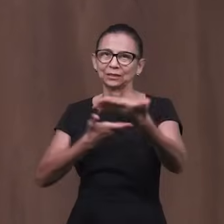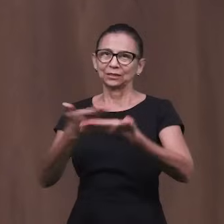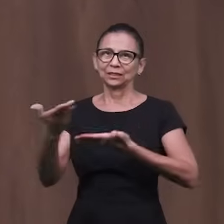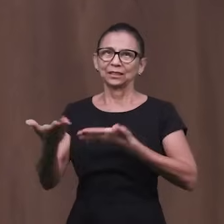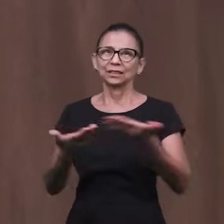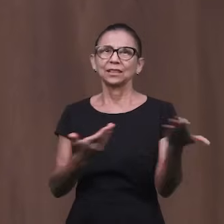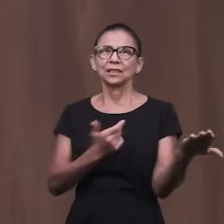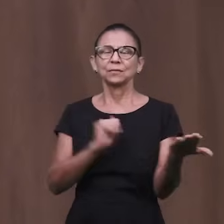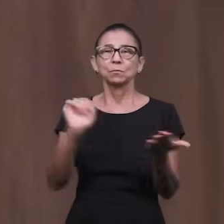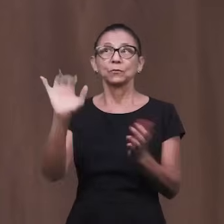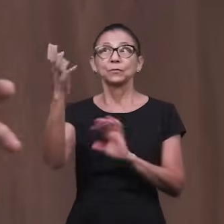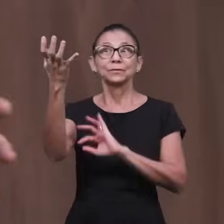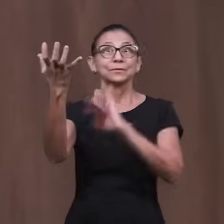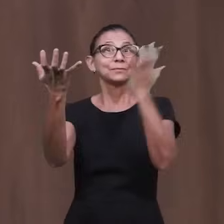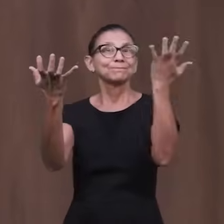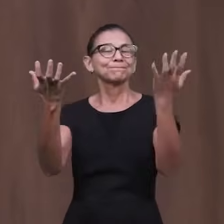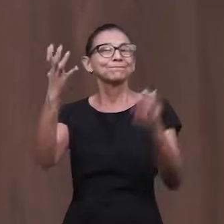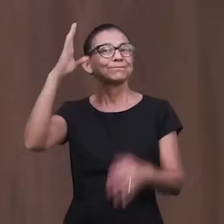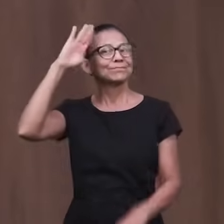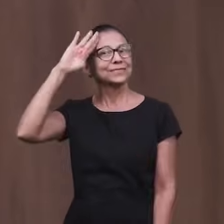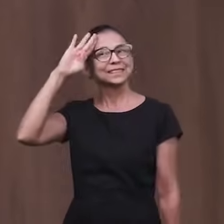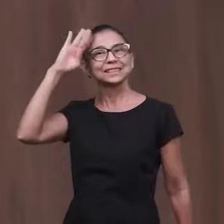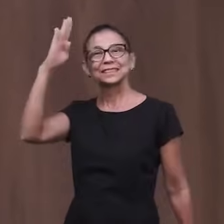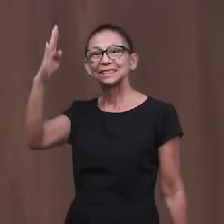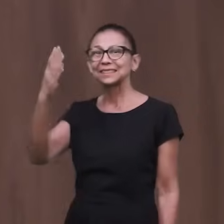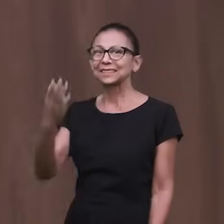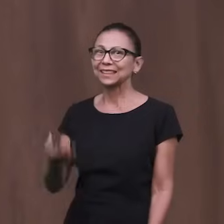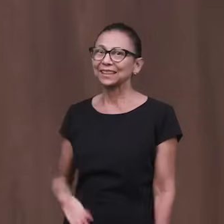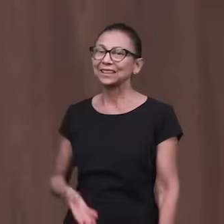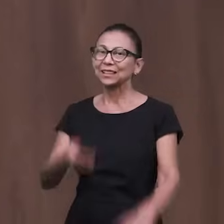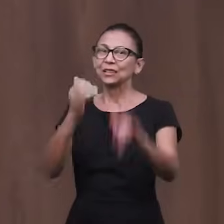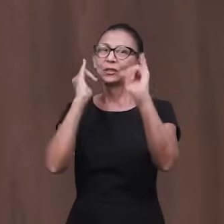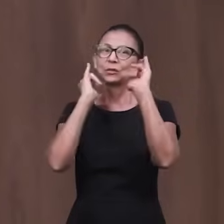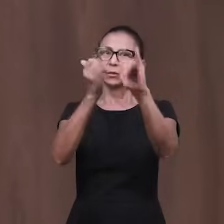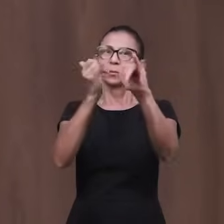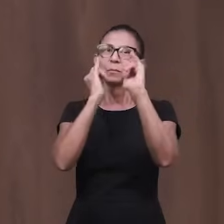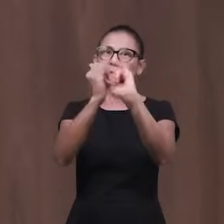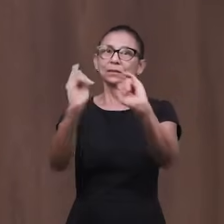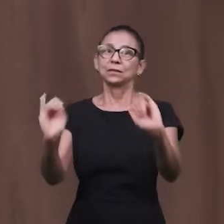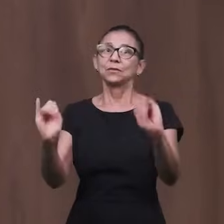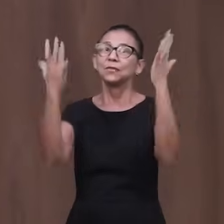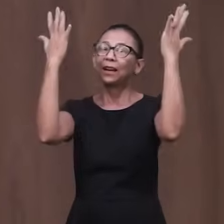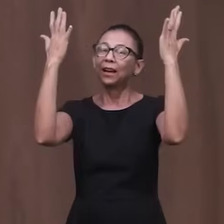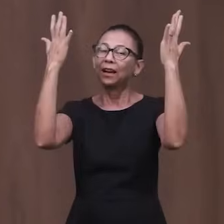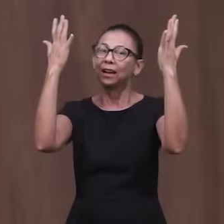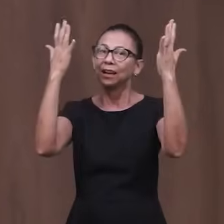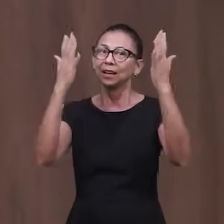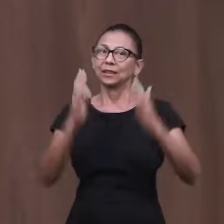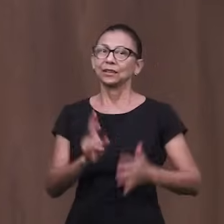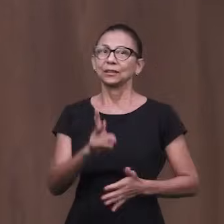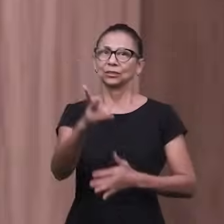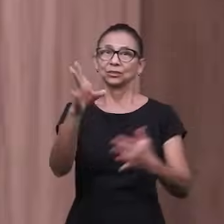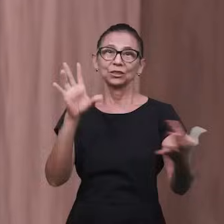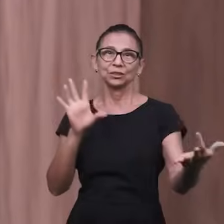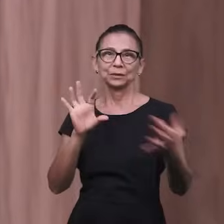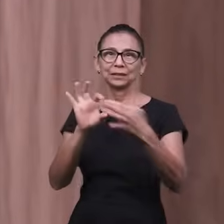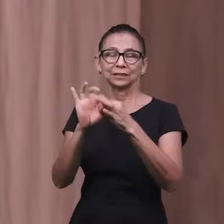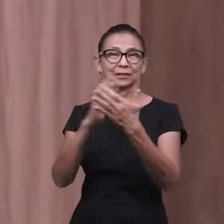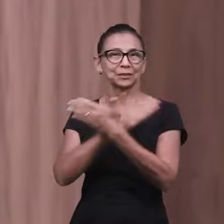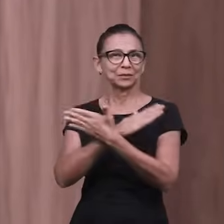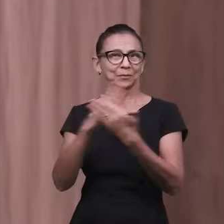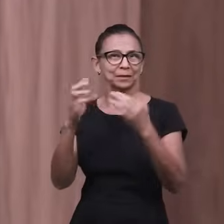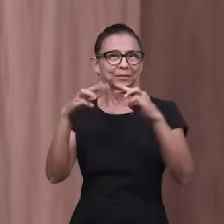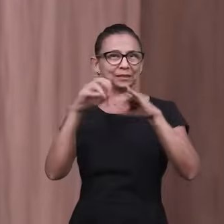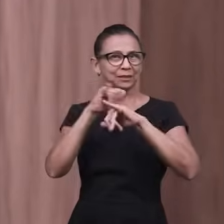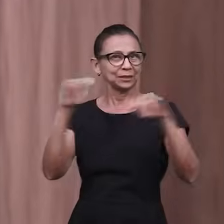compartilhar com você vários eventos, principalmente o Trombetas e Festas. Fica com a gente. A partir de agora está